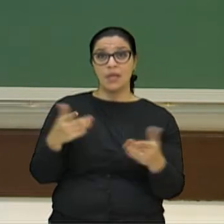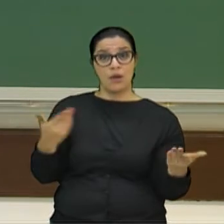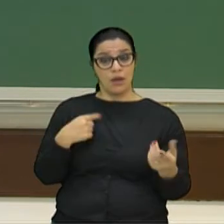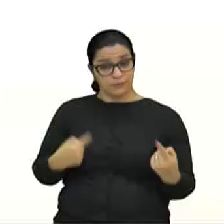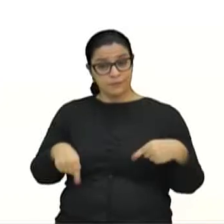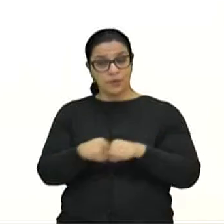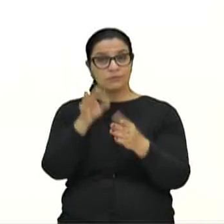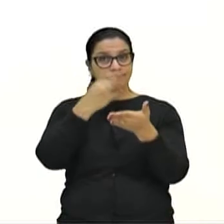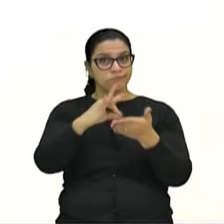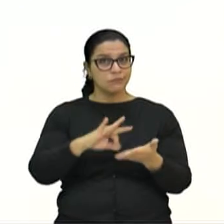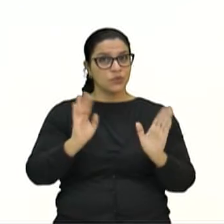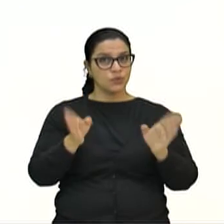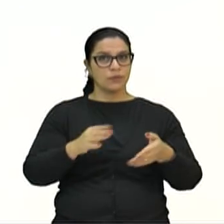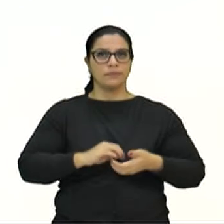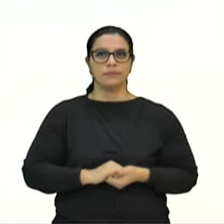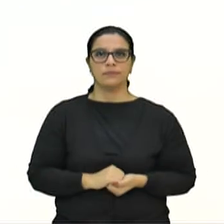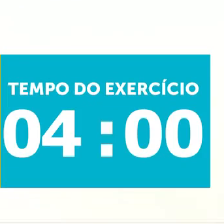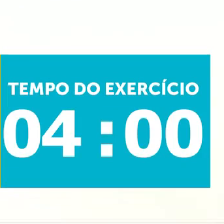com a correção.